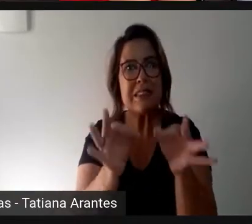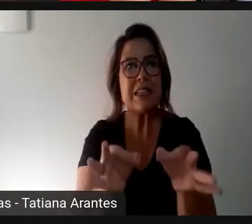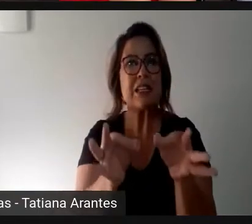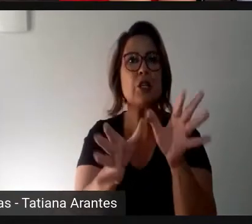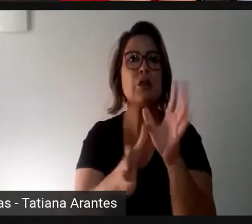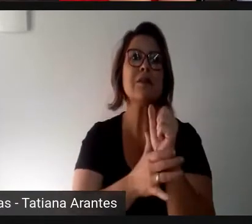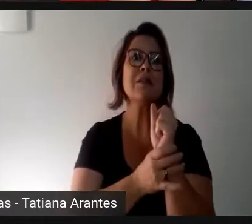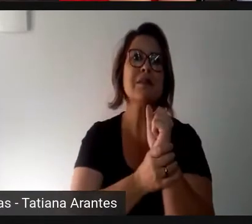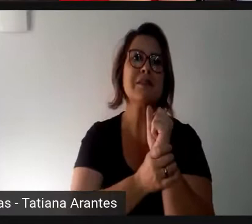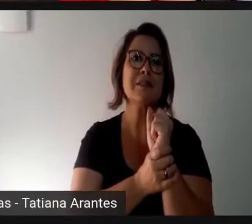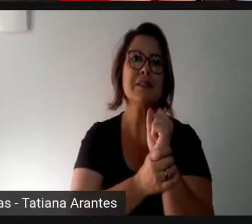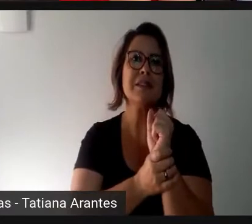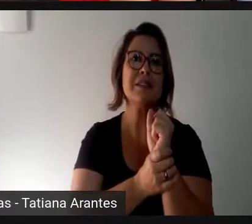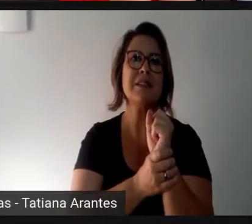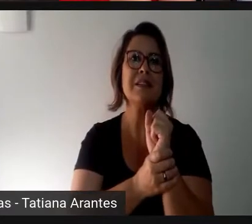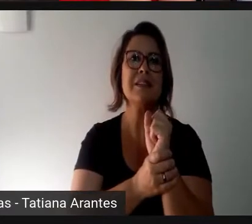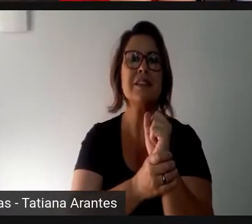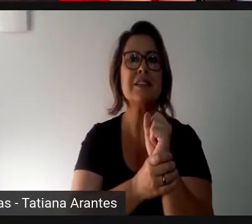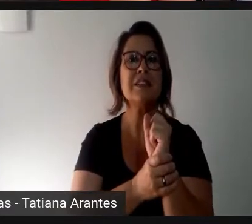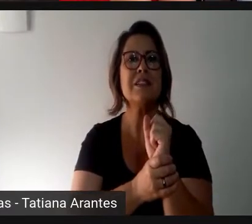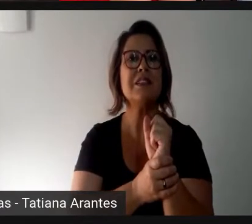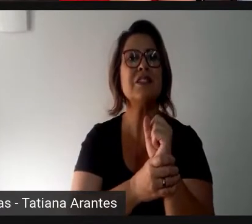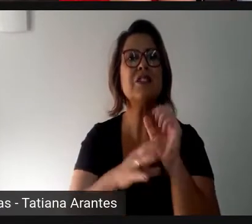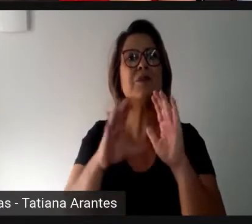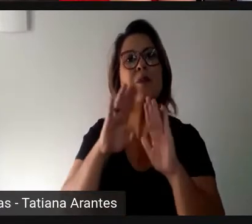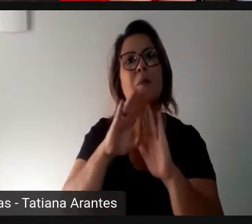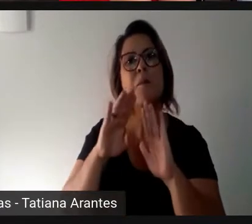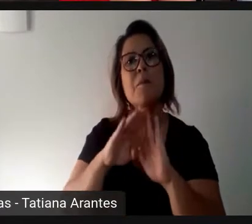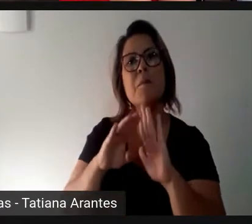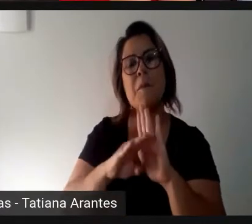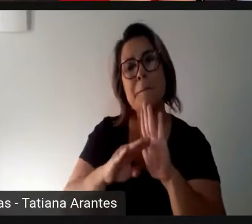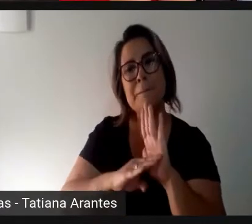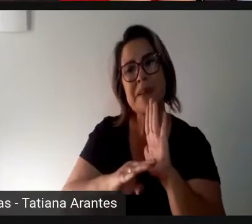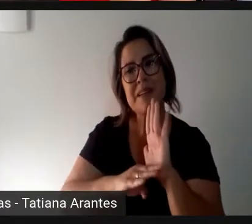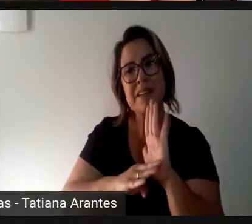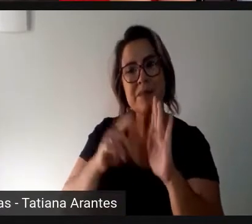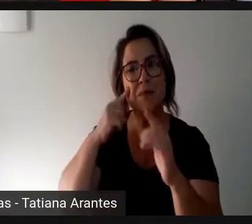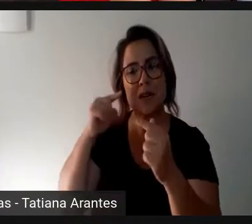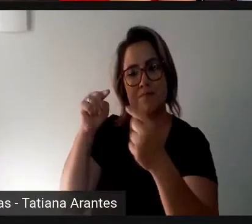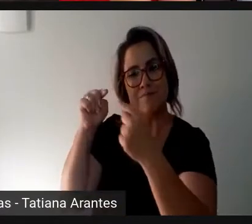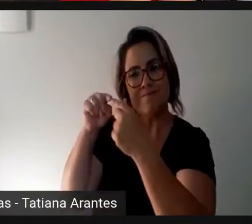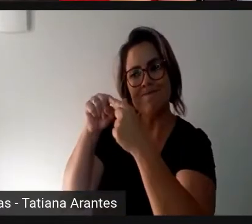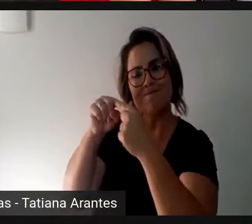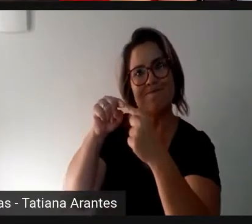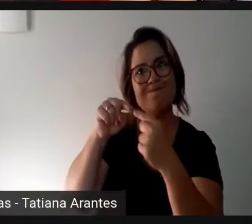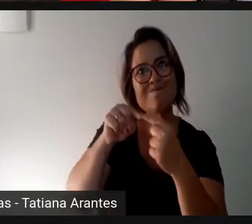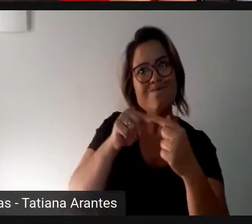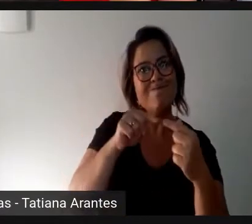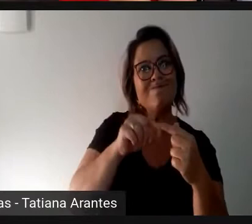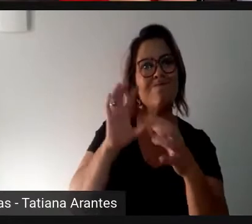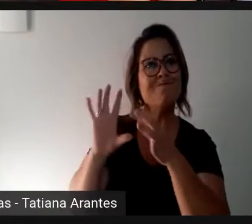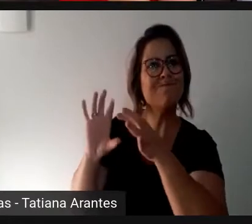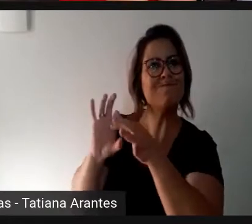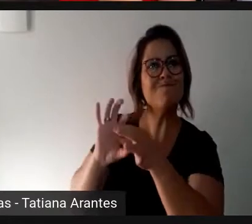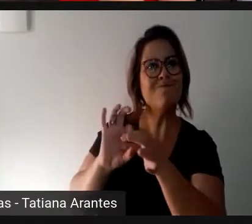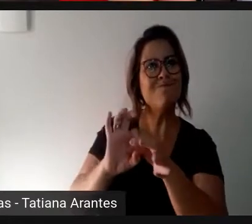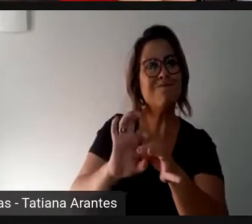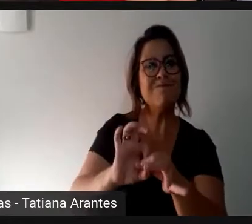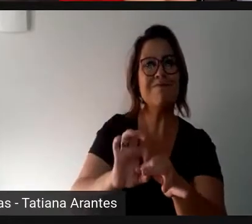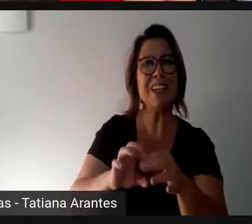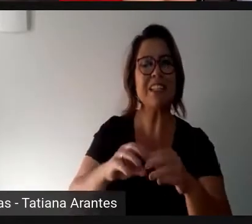Então, um bom programa de compliance também vai garantir o alinhamento de comportamentos às boas práticas que existem